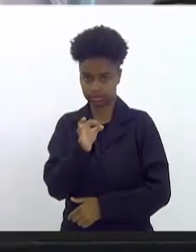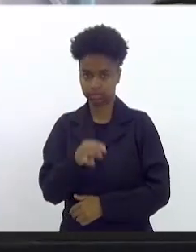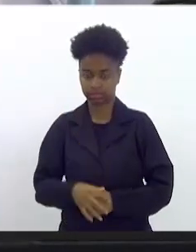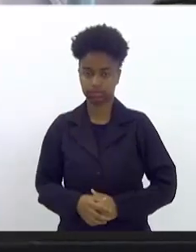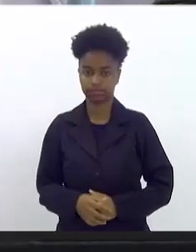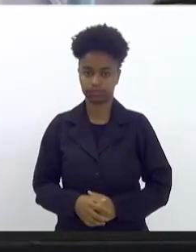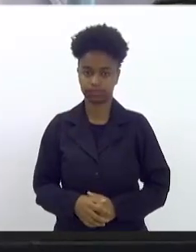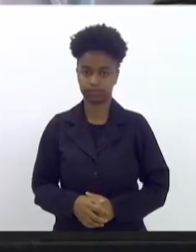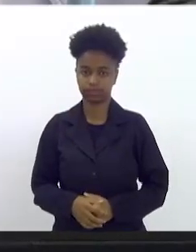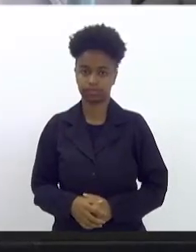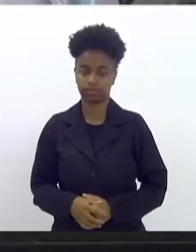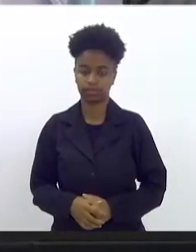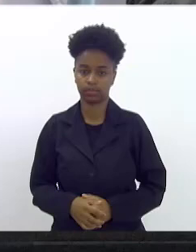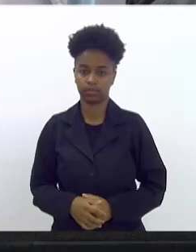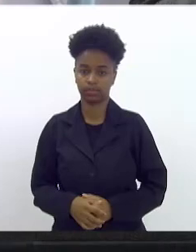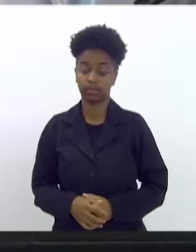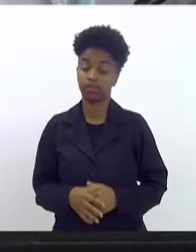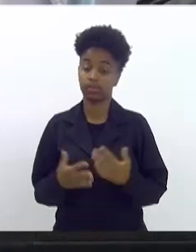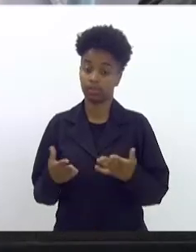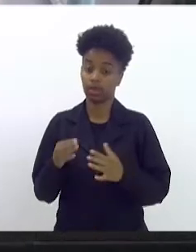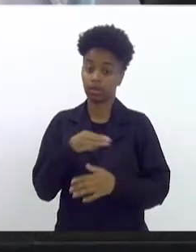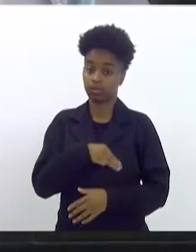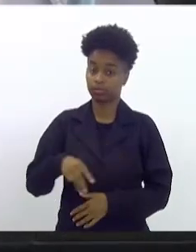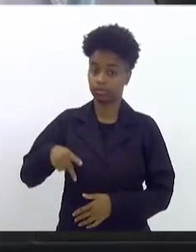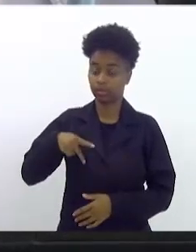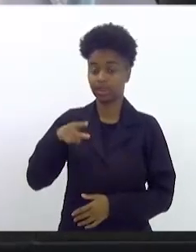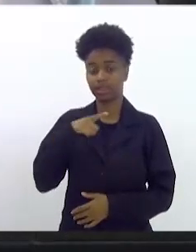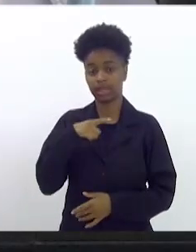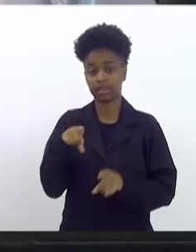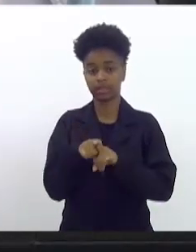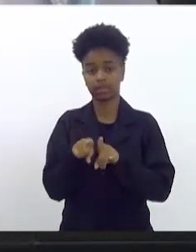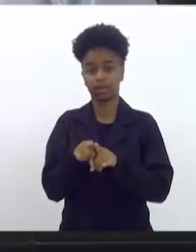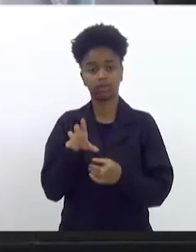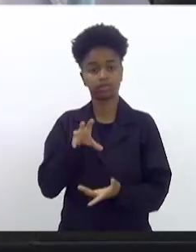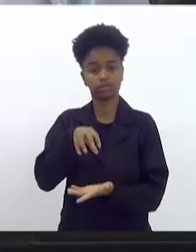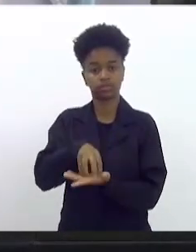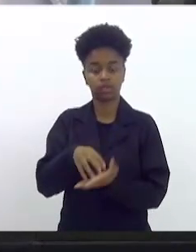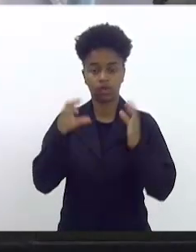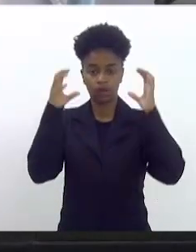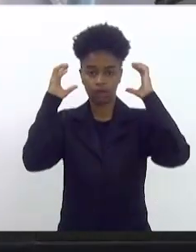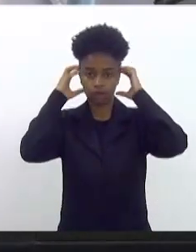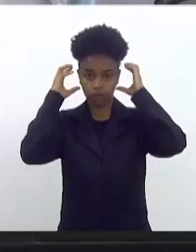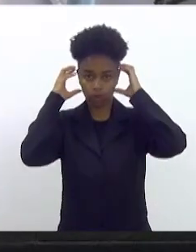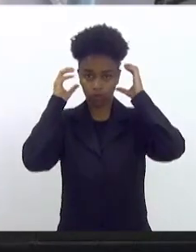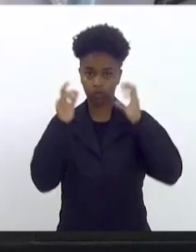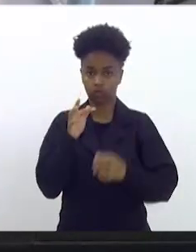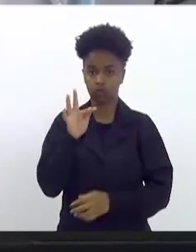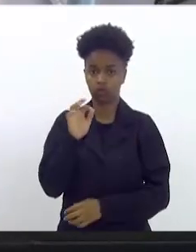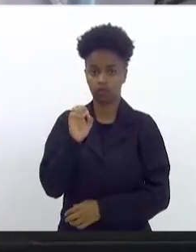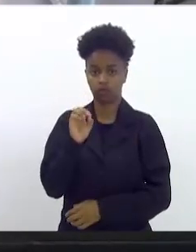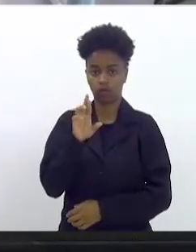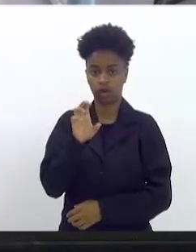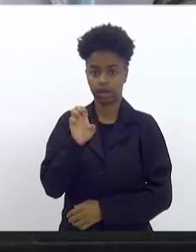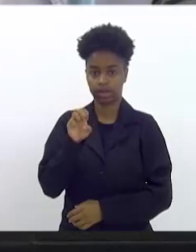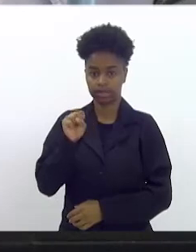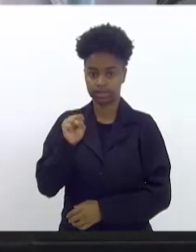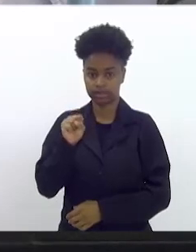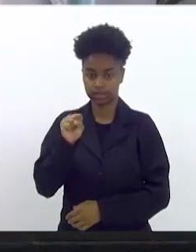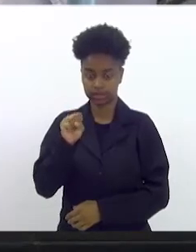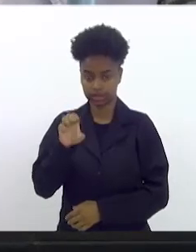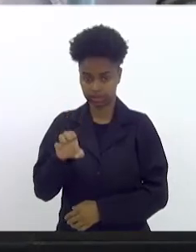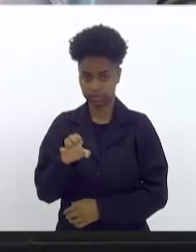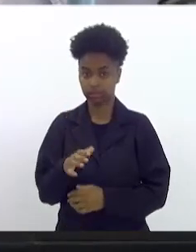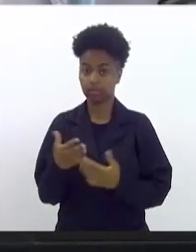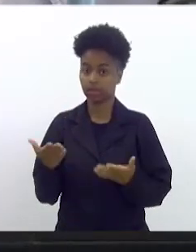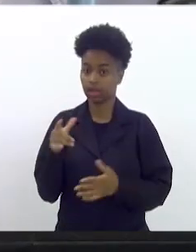Iori. E lá o Ministério Público tem um setor de fonoaudiologia forense, não é perícia, mas é um setor